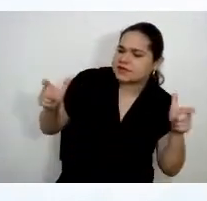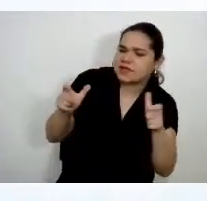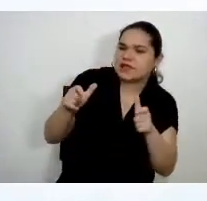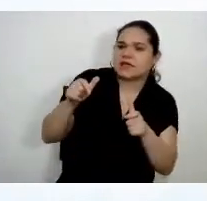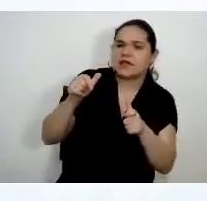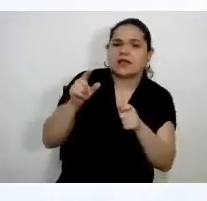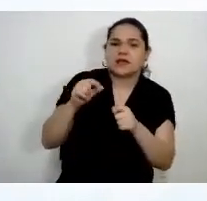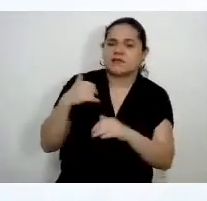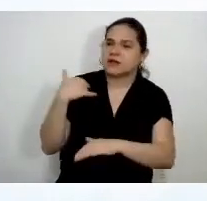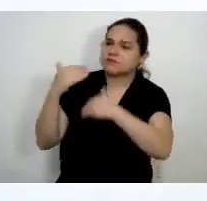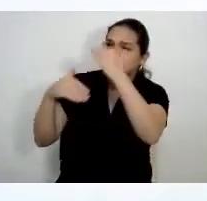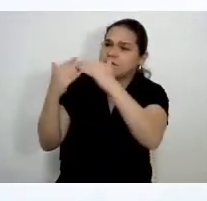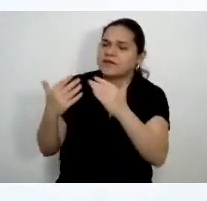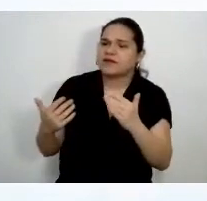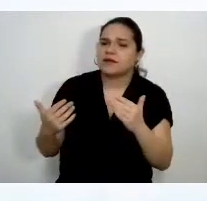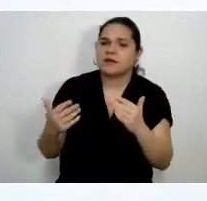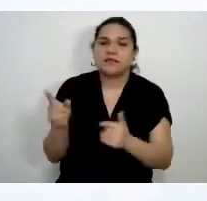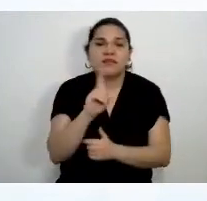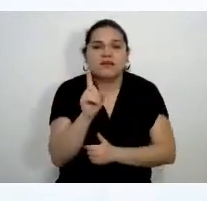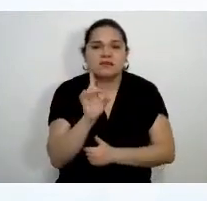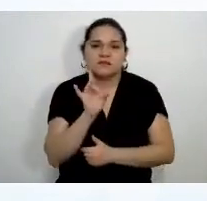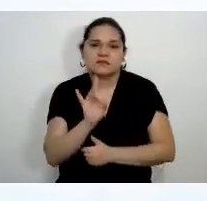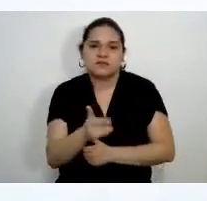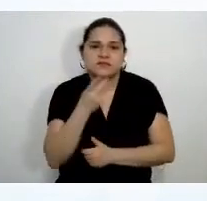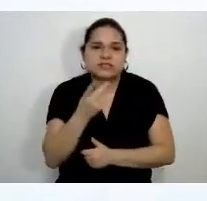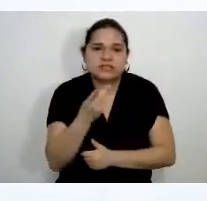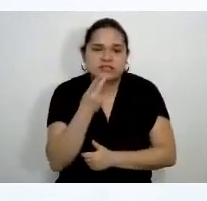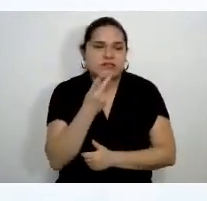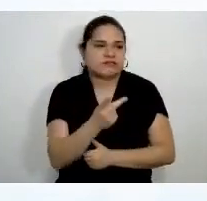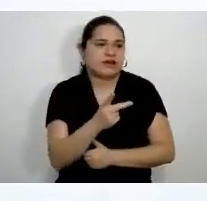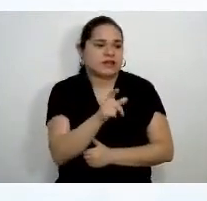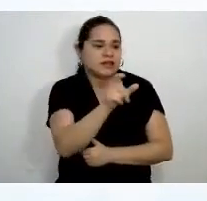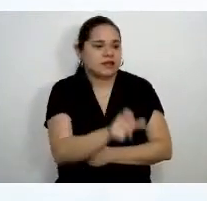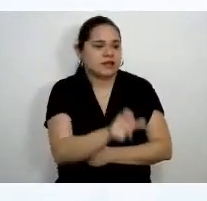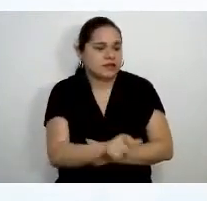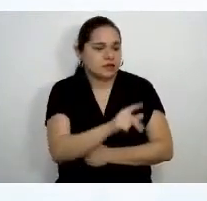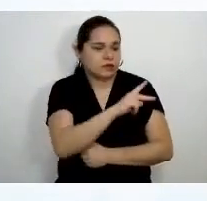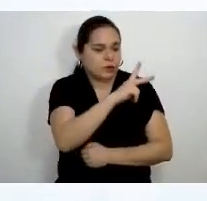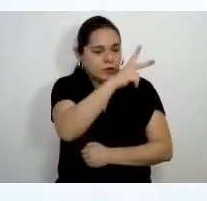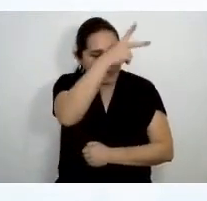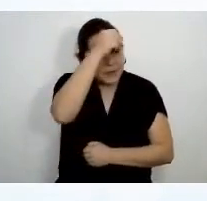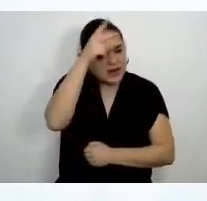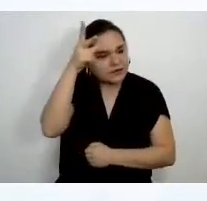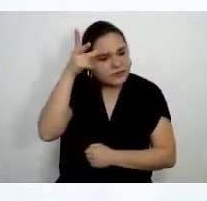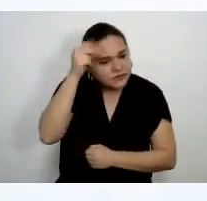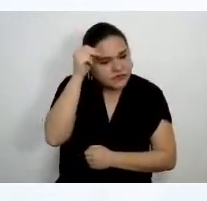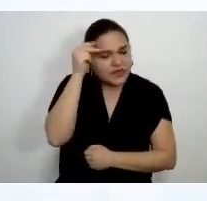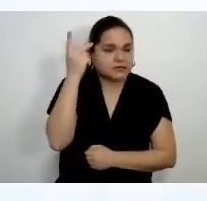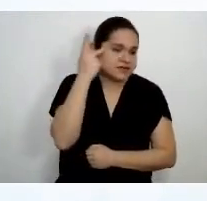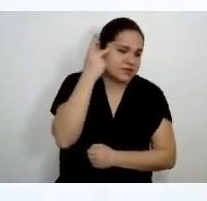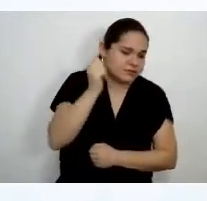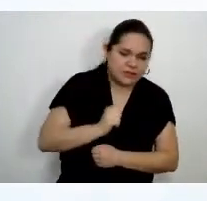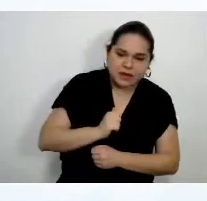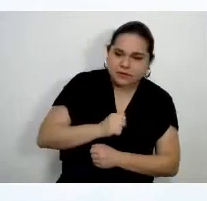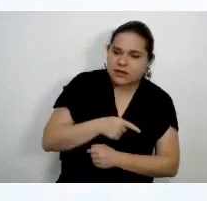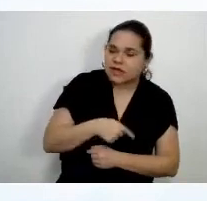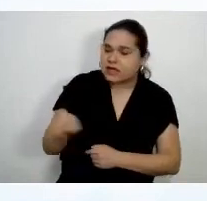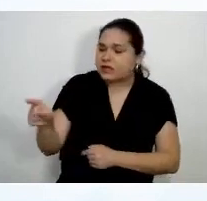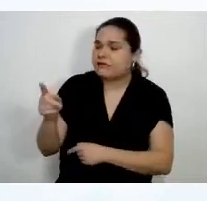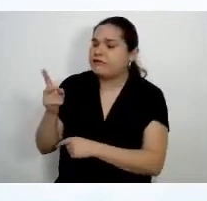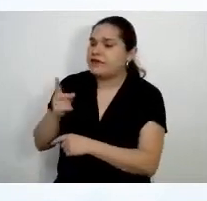que deve. Não, ele fica falando do Dória, ele fica correndo atrás do Witzel, ele fica correndo